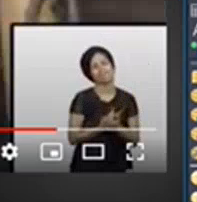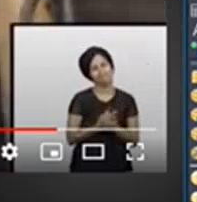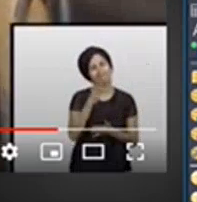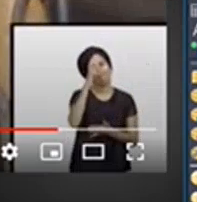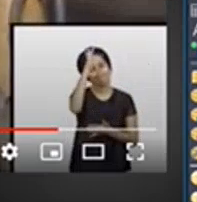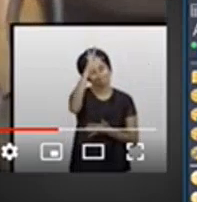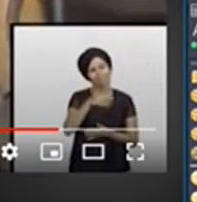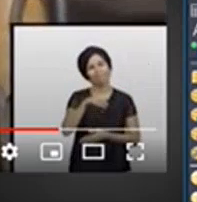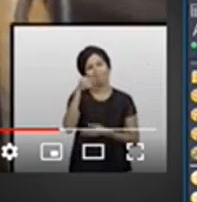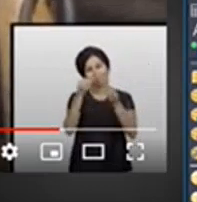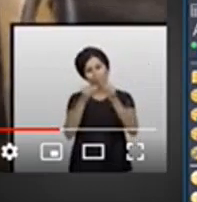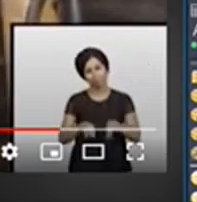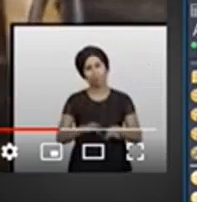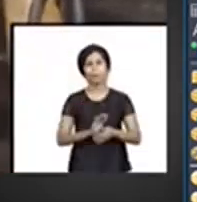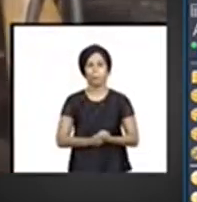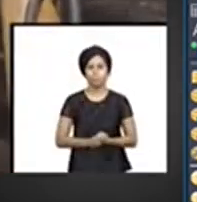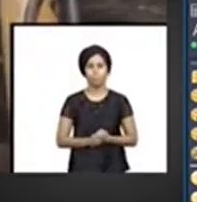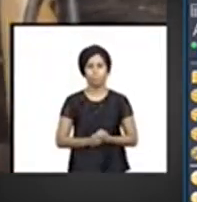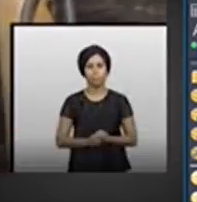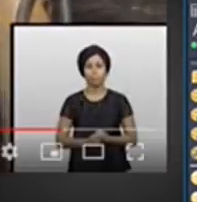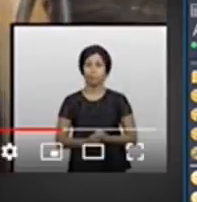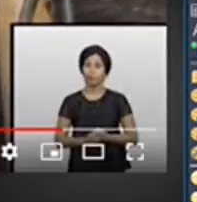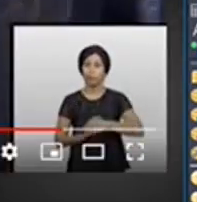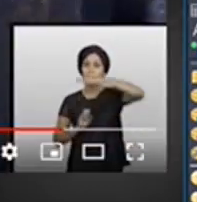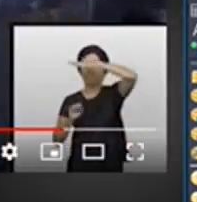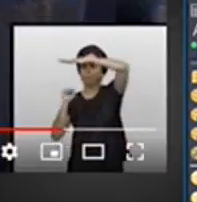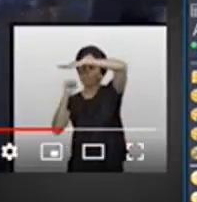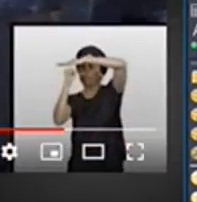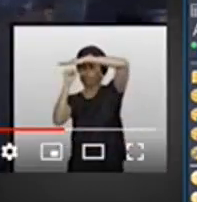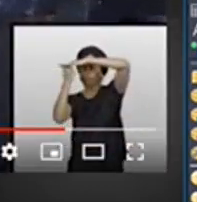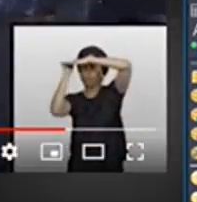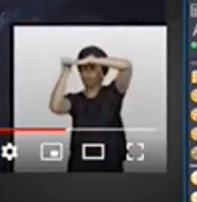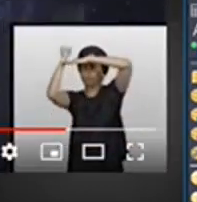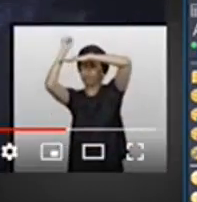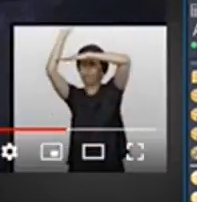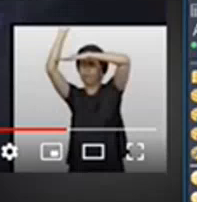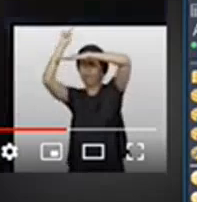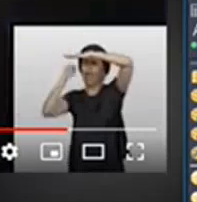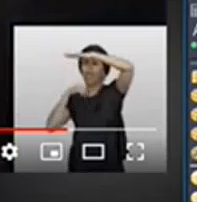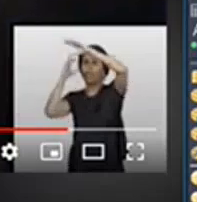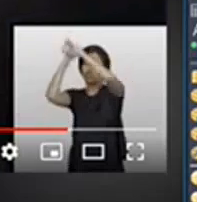algum choco, deve ser feito o reforço da rocha escavada.